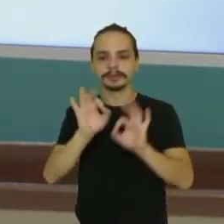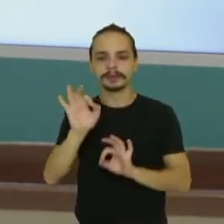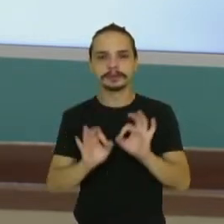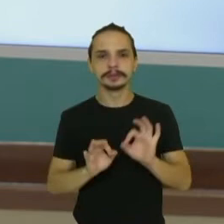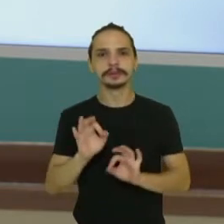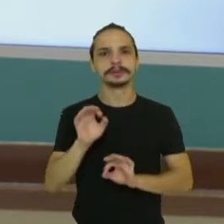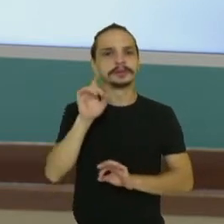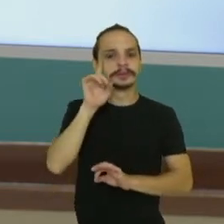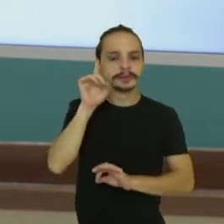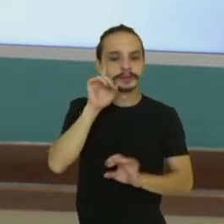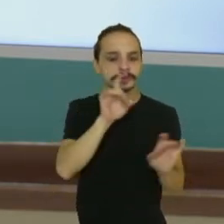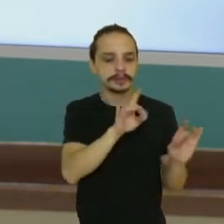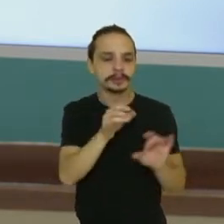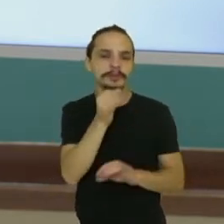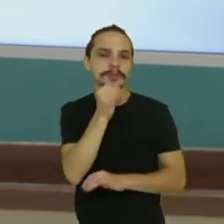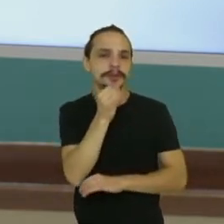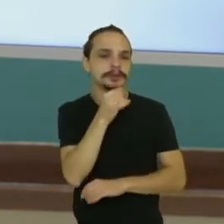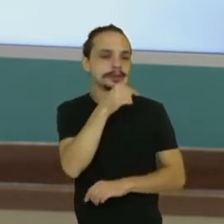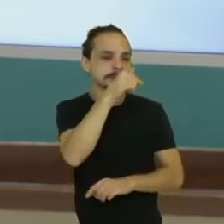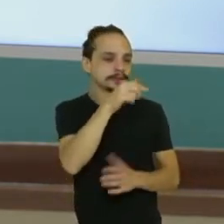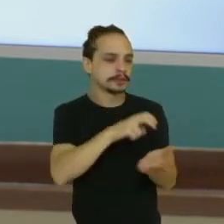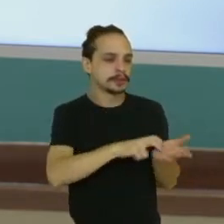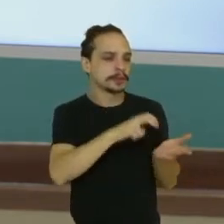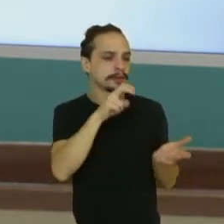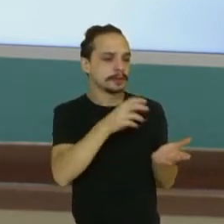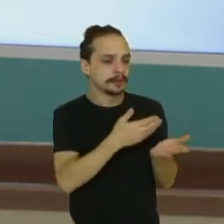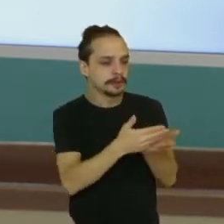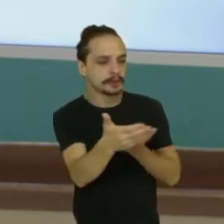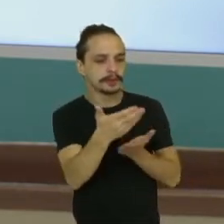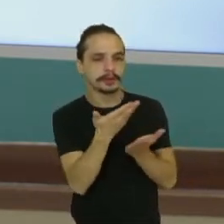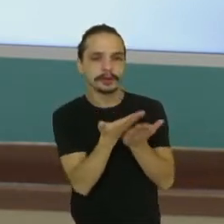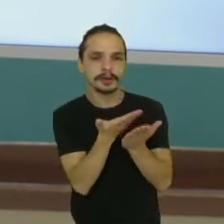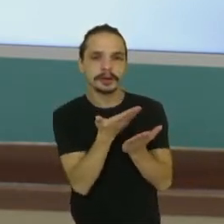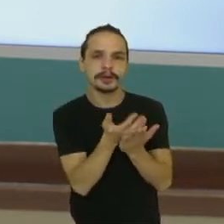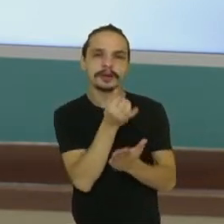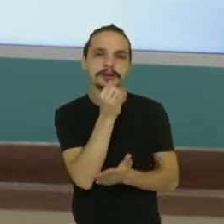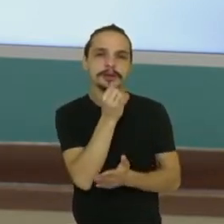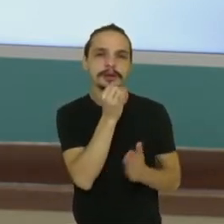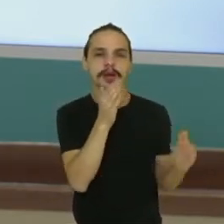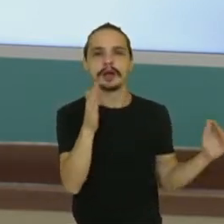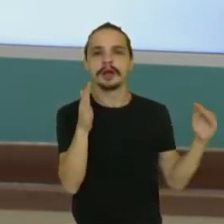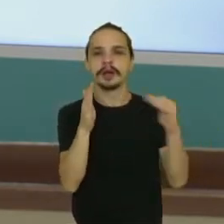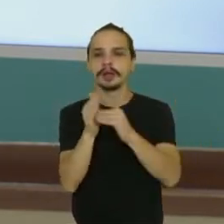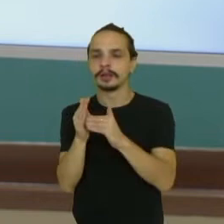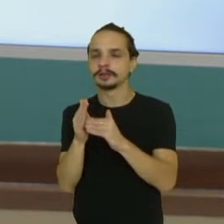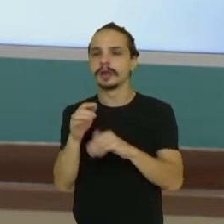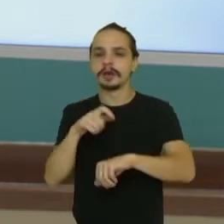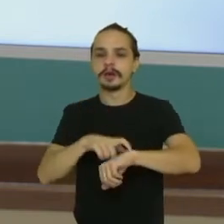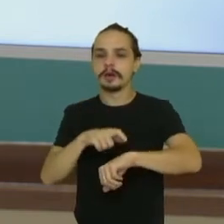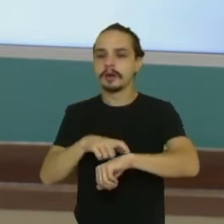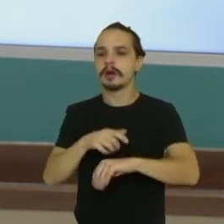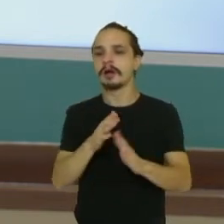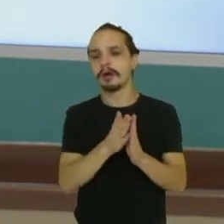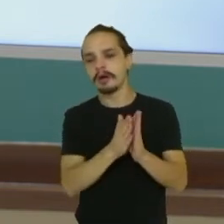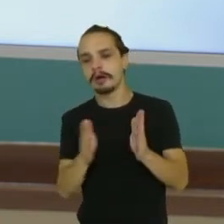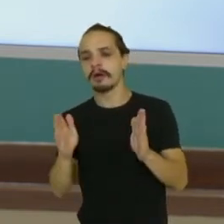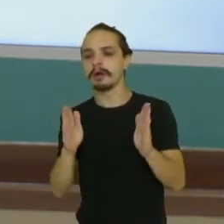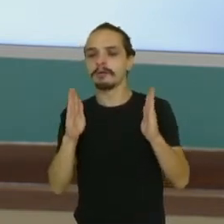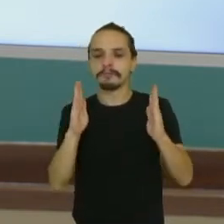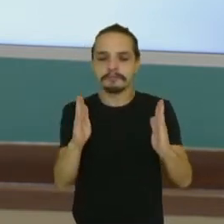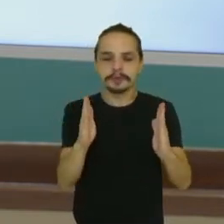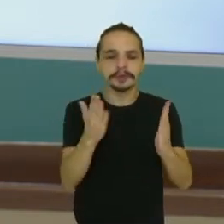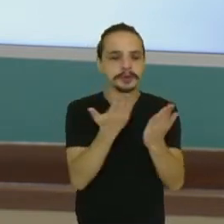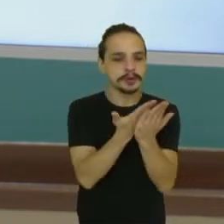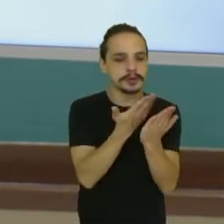rotina se inicia às sete horas da manhã com início das suas aulas por exemplo ela se estende até um determinado período então é